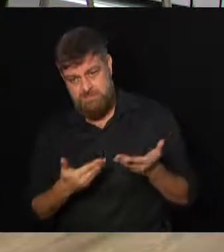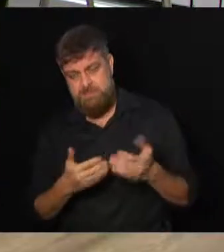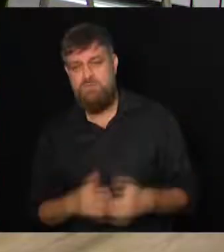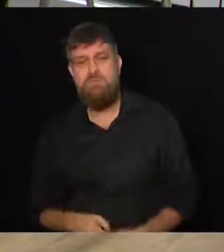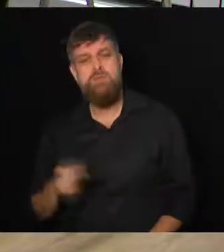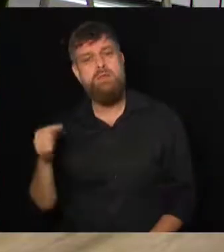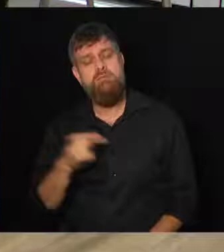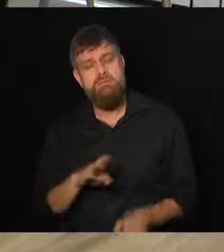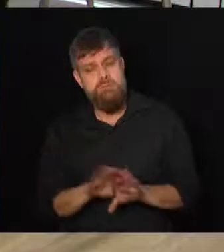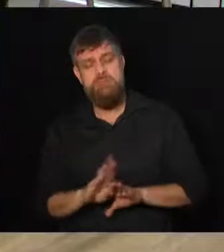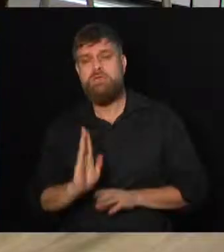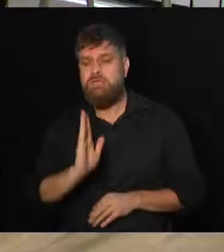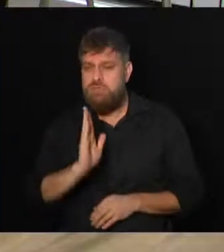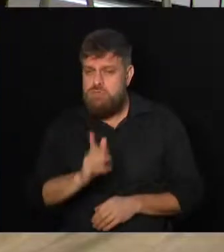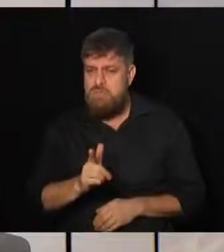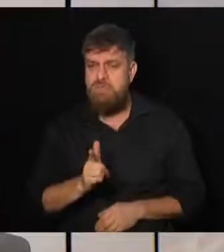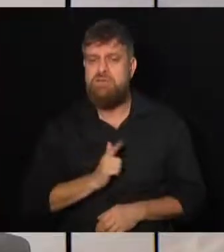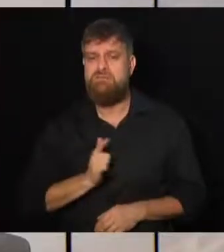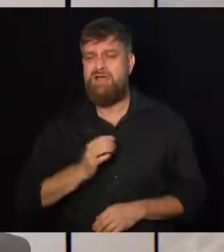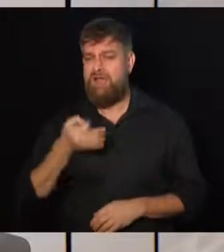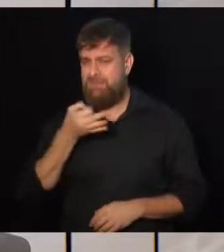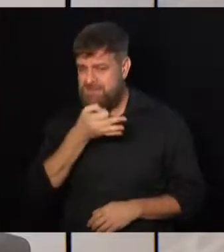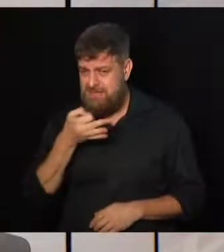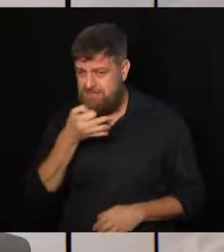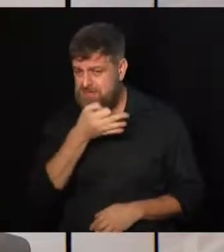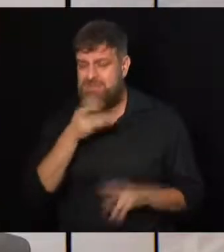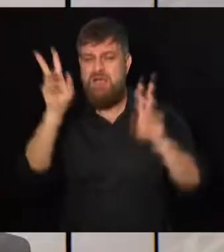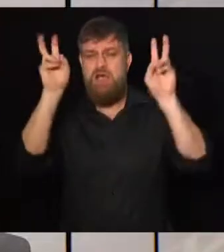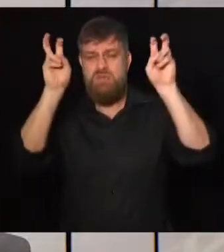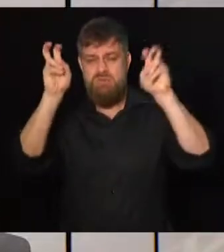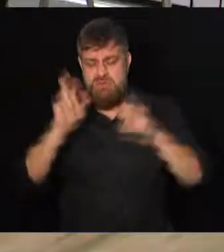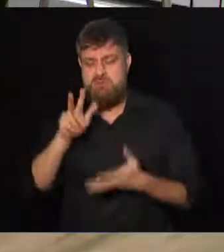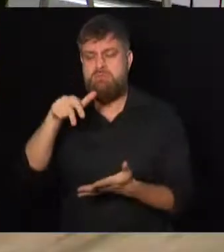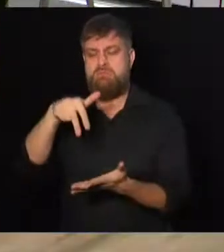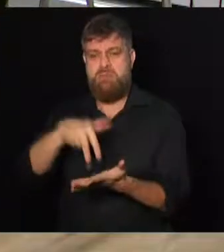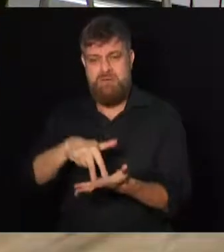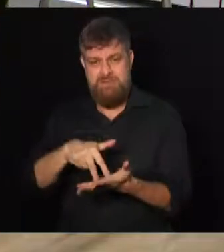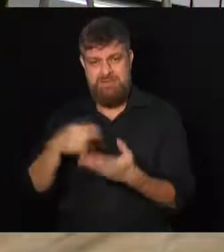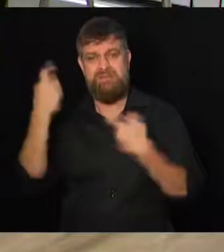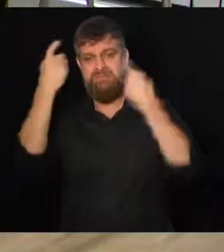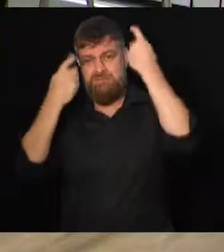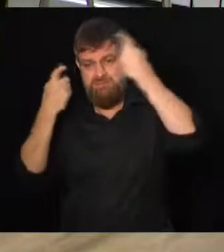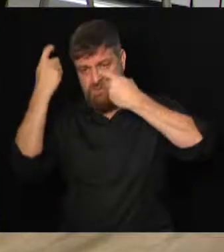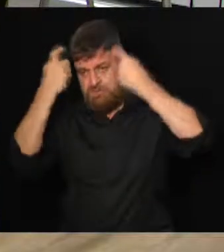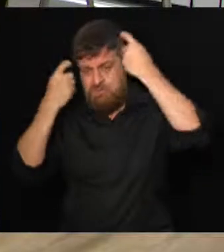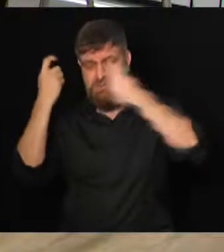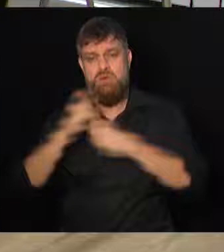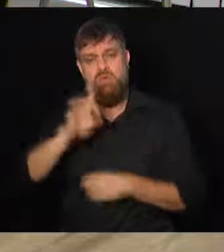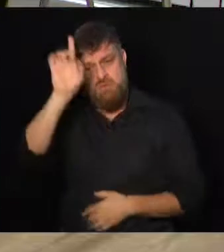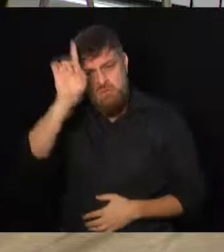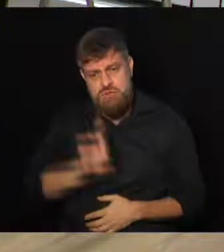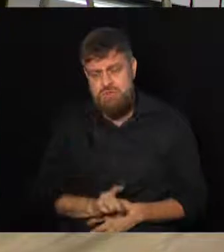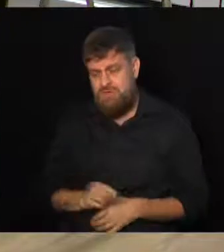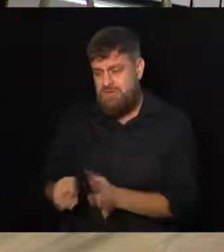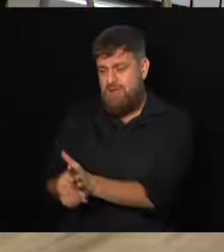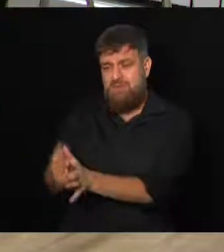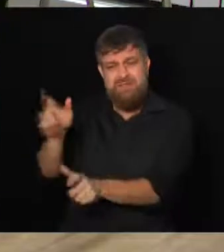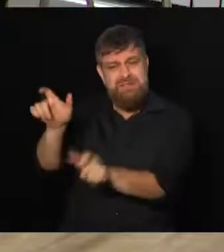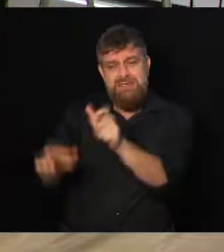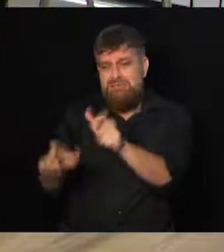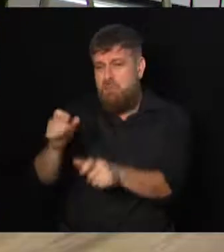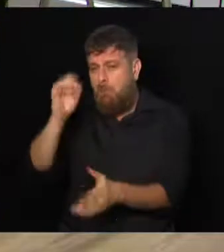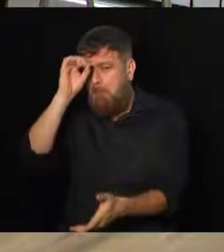senhor que também já, inclusive, usou a tribuna para falar sobre essa questão e essa preocupação desses direitos que muitas vezes são